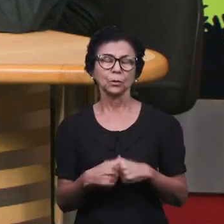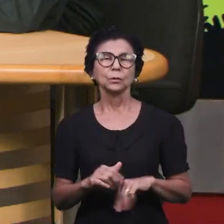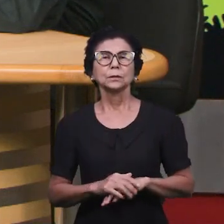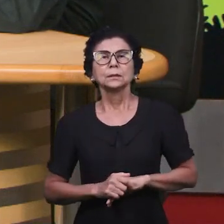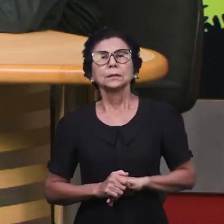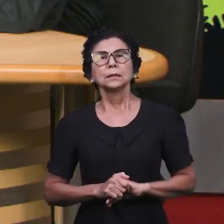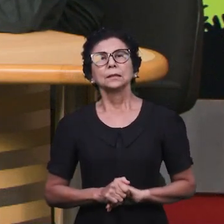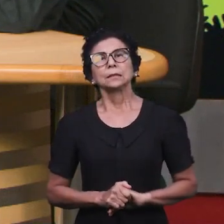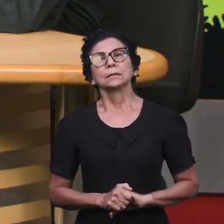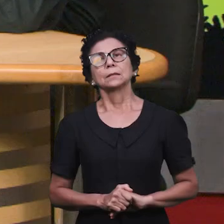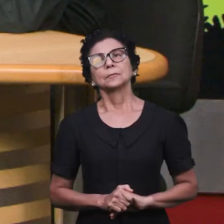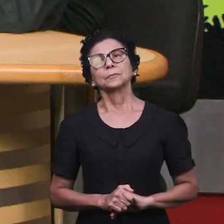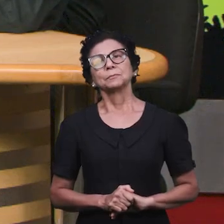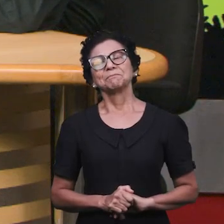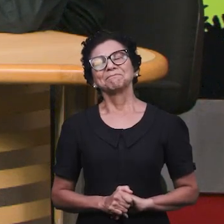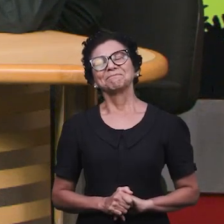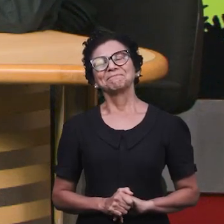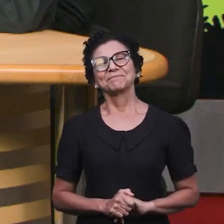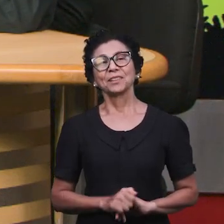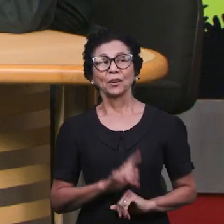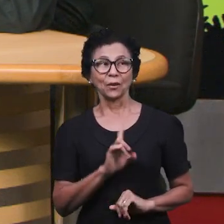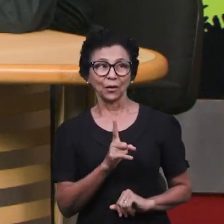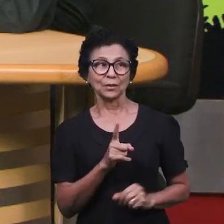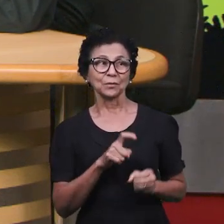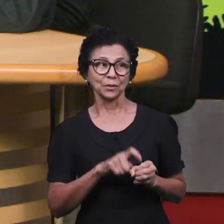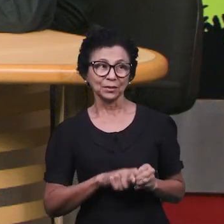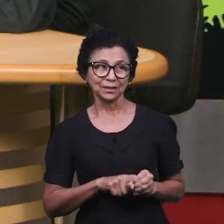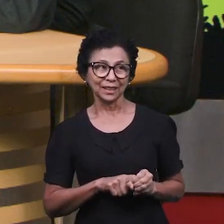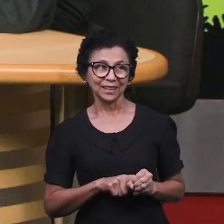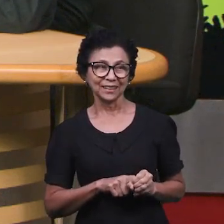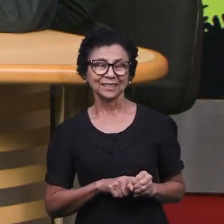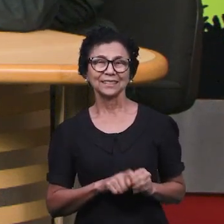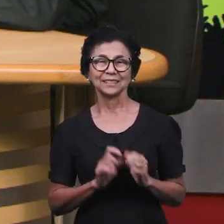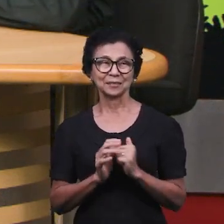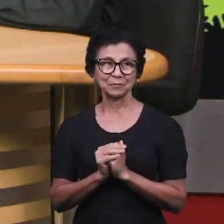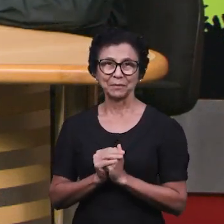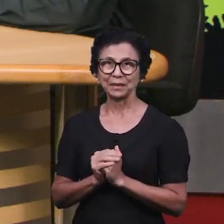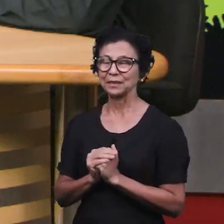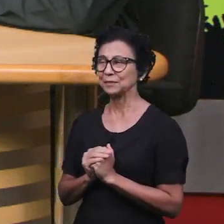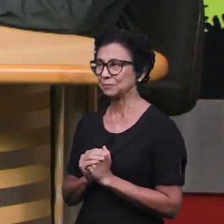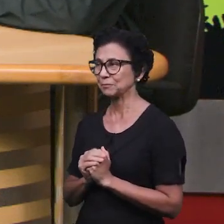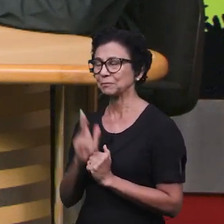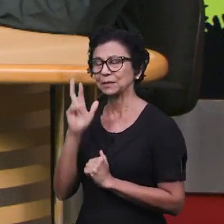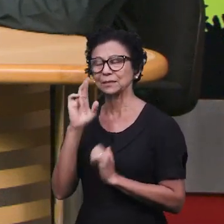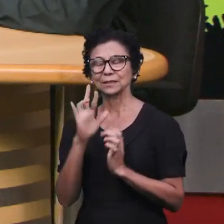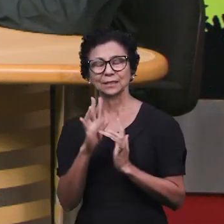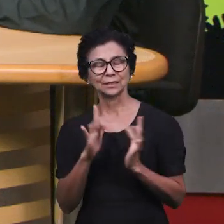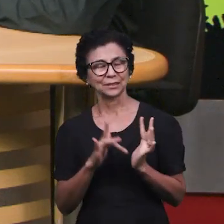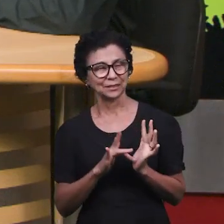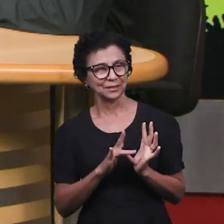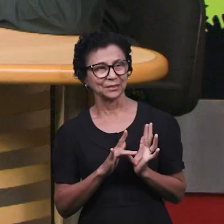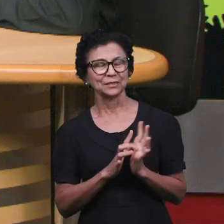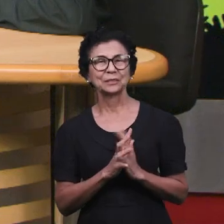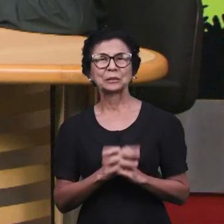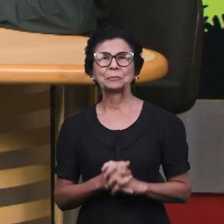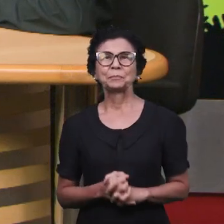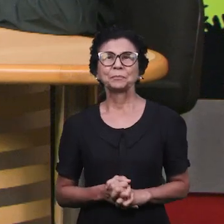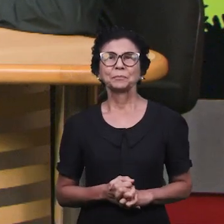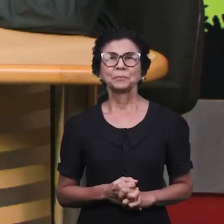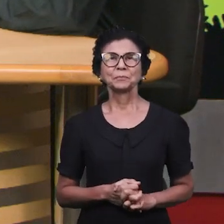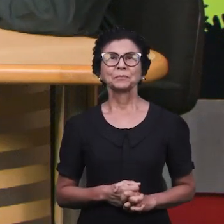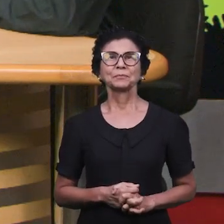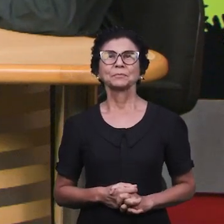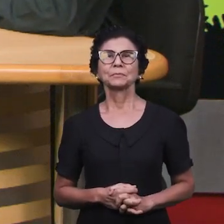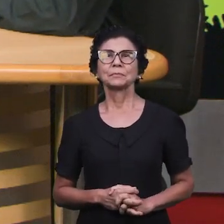deste tempo, e nós contamos que vocês voltarão. Amém? Amém. Amém, Vanessa, paz do Senhor. Paz do Senhor. Pai Senhor Jaqueline.